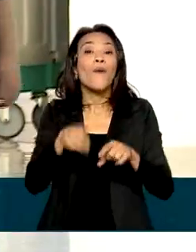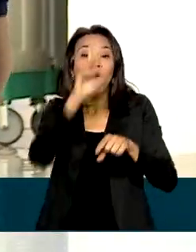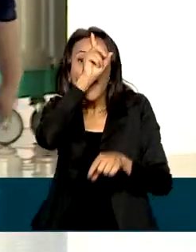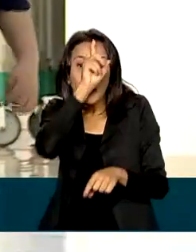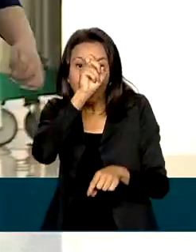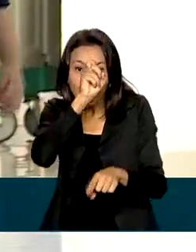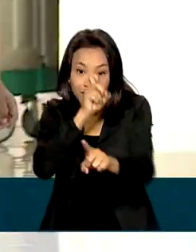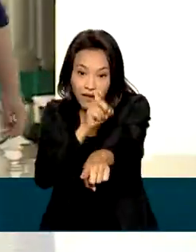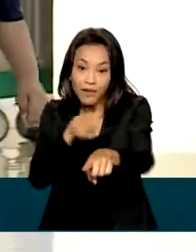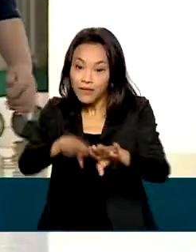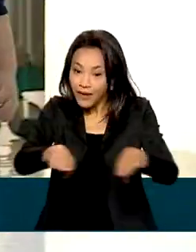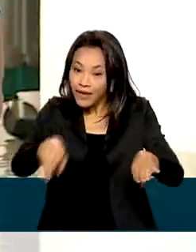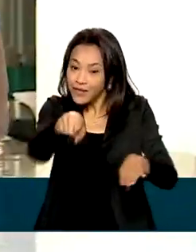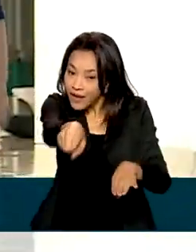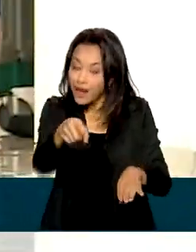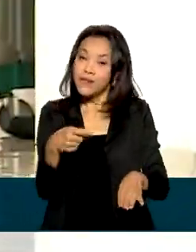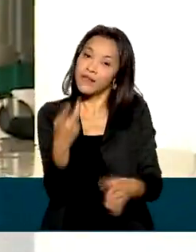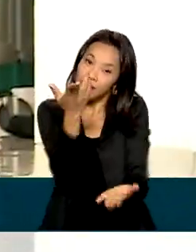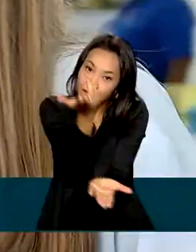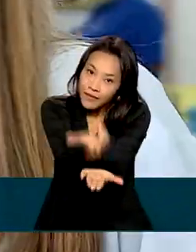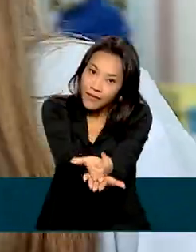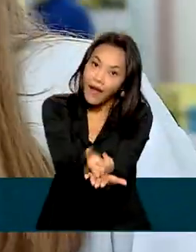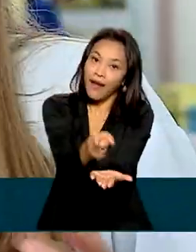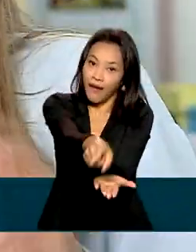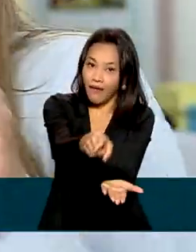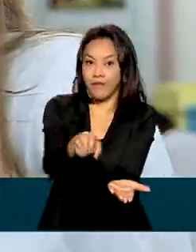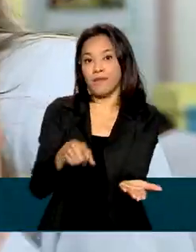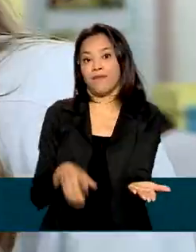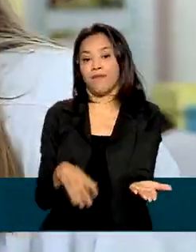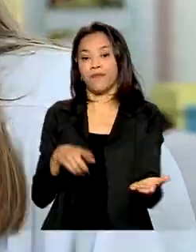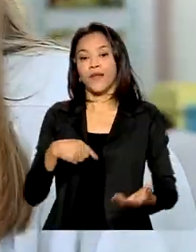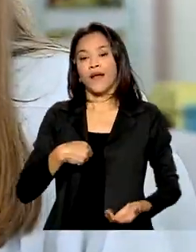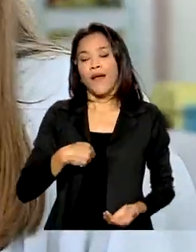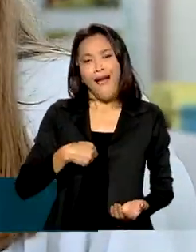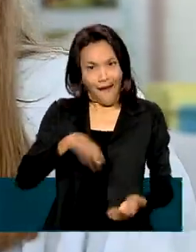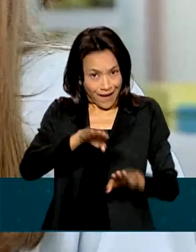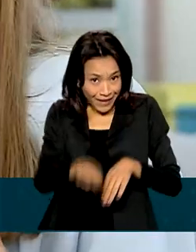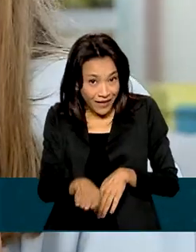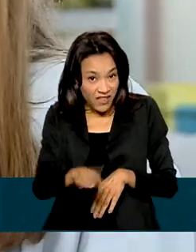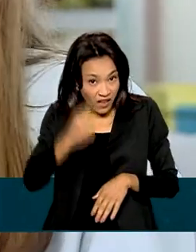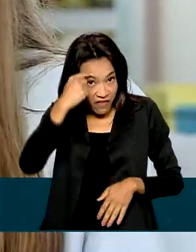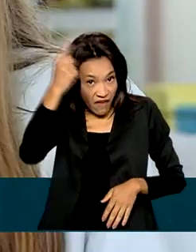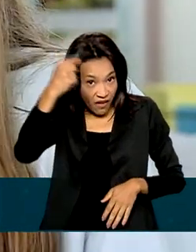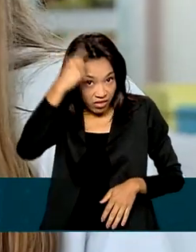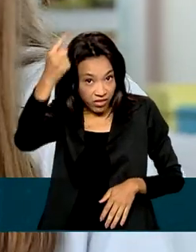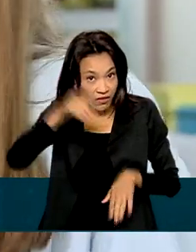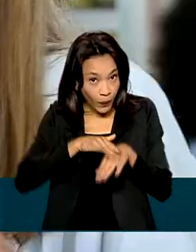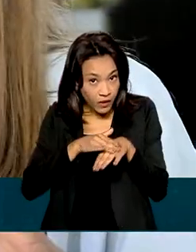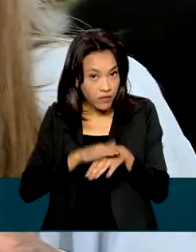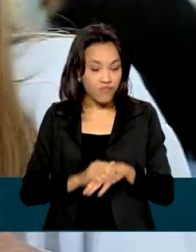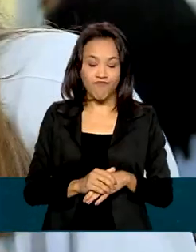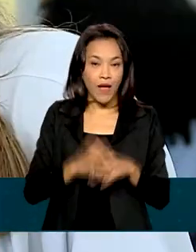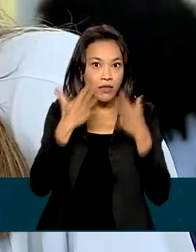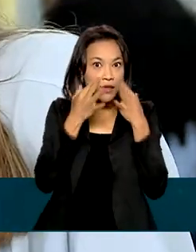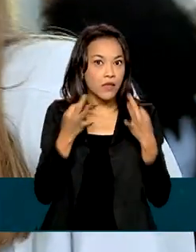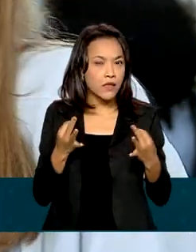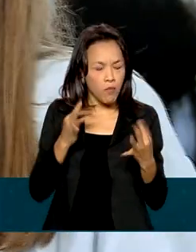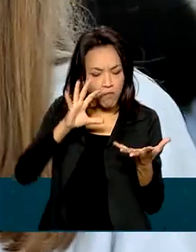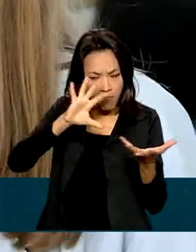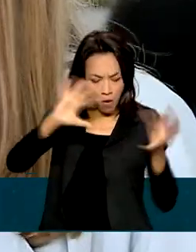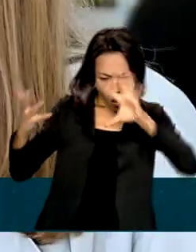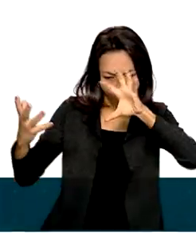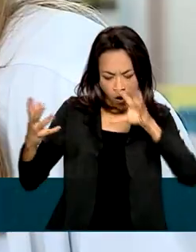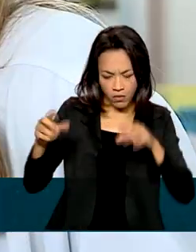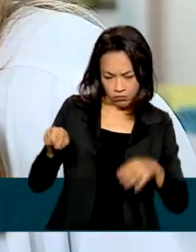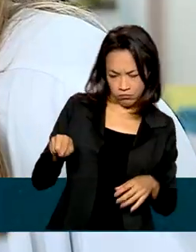onde o menino Wellington está internado. A criança não inventa a doença. Preste atenção. Mudança de